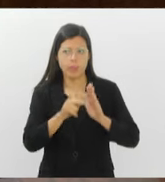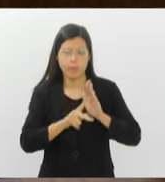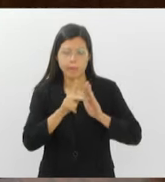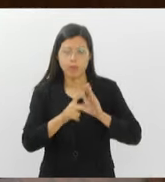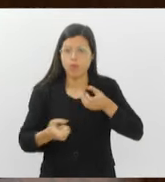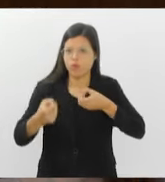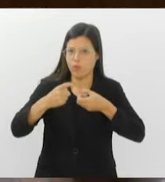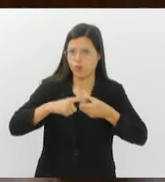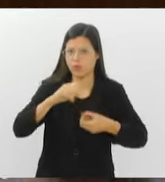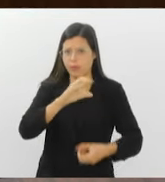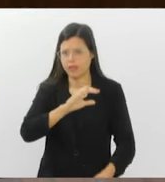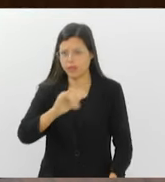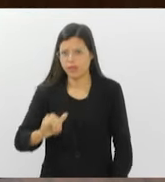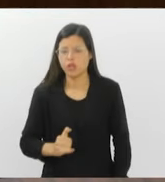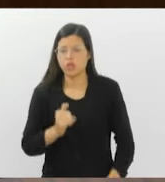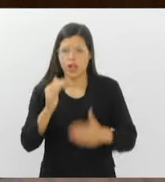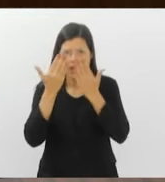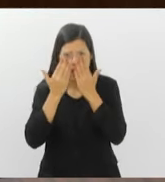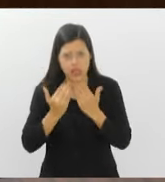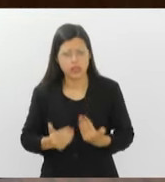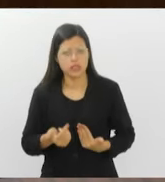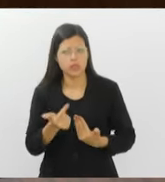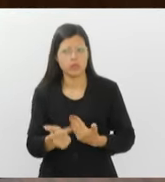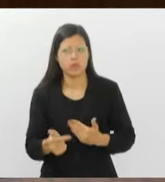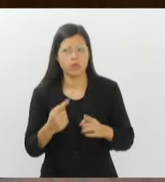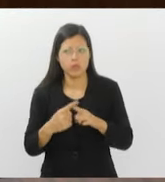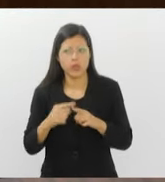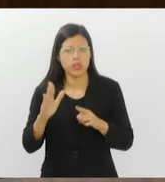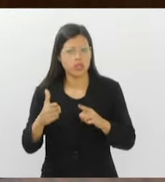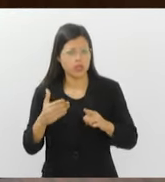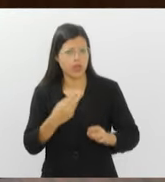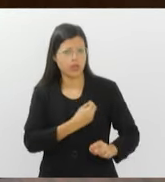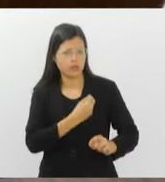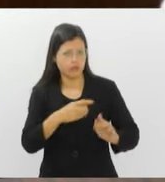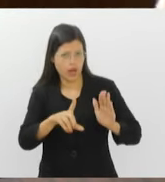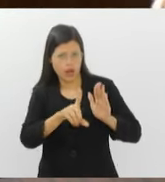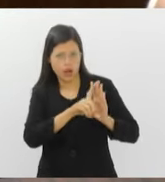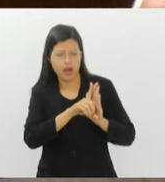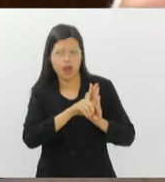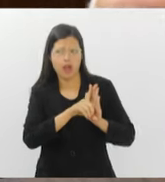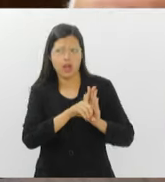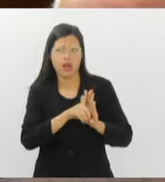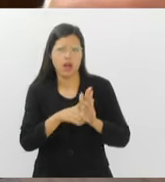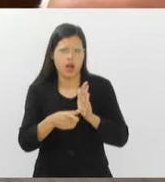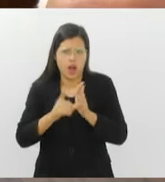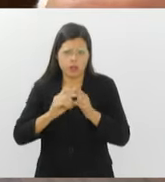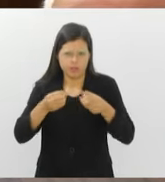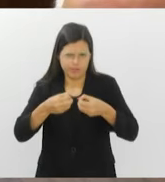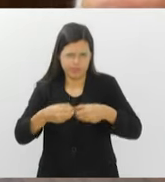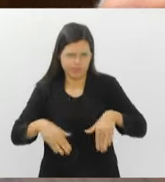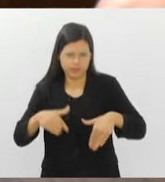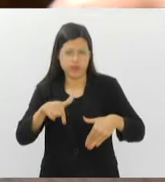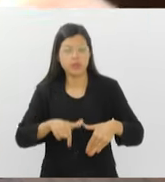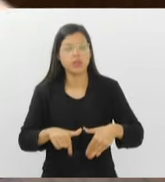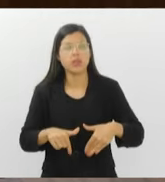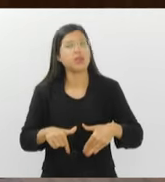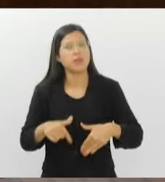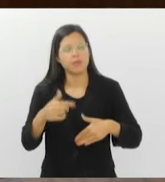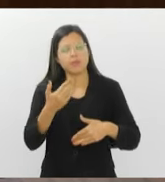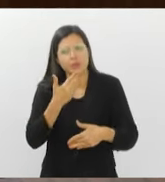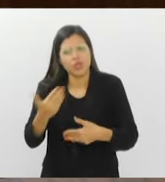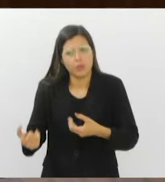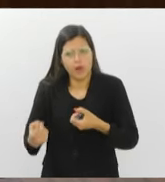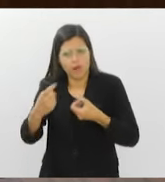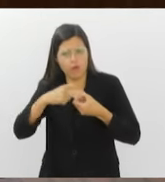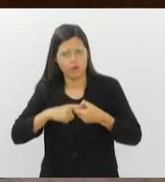para reanálise, porque já existe uma lei, mas antes de prejudicá-lo aqui, nós gostaríamos de solicitar para remeter à CCJ para que a